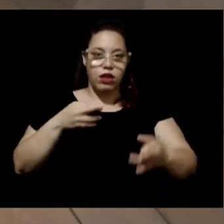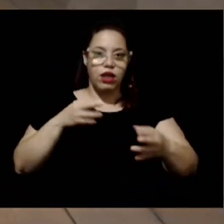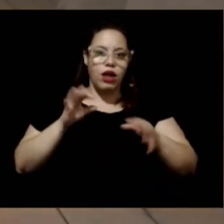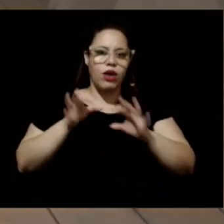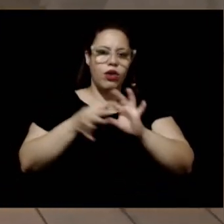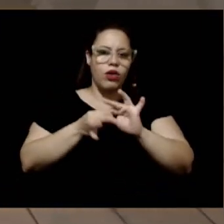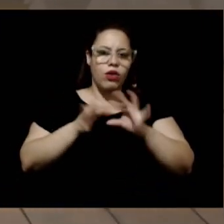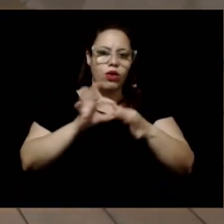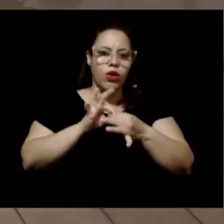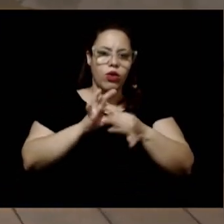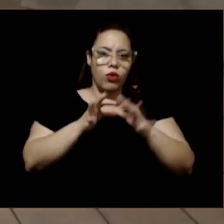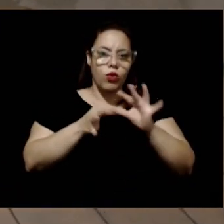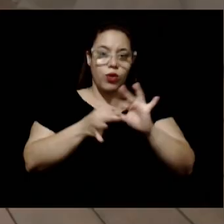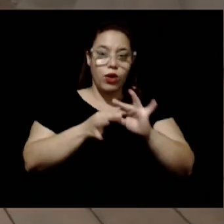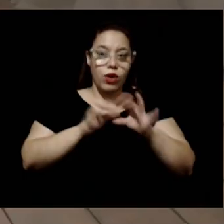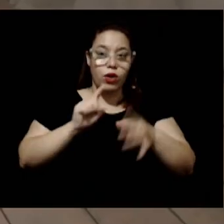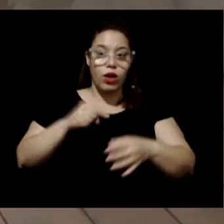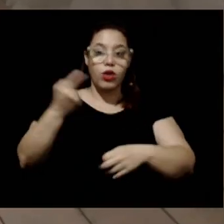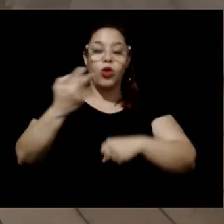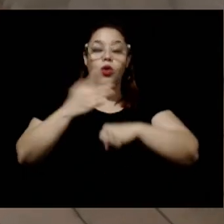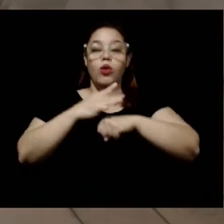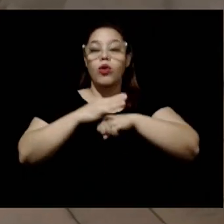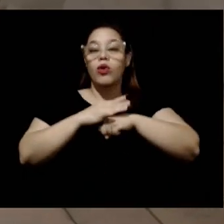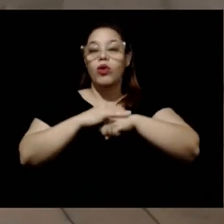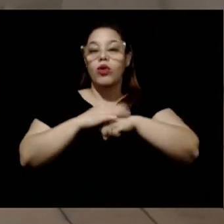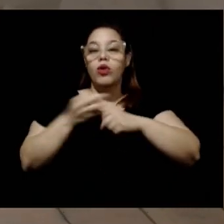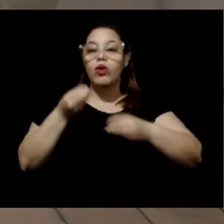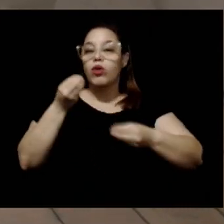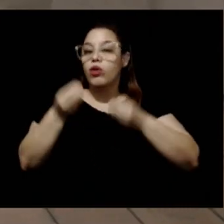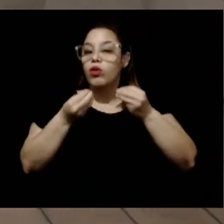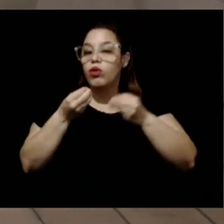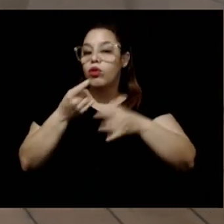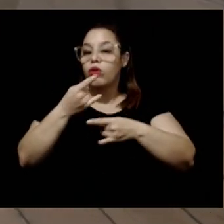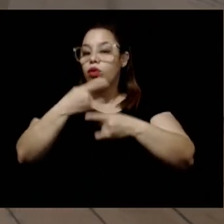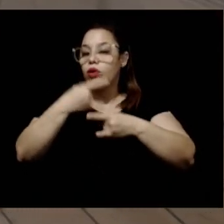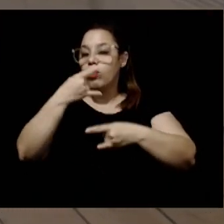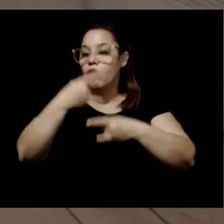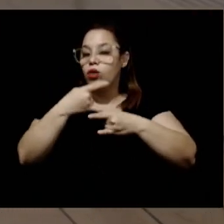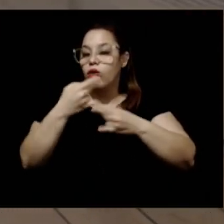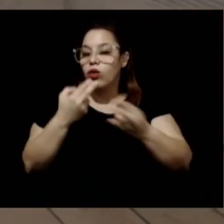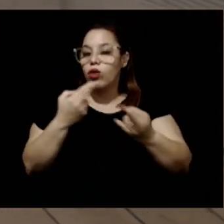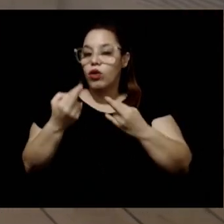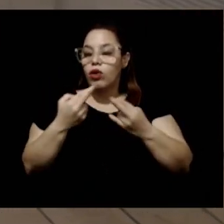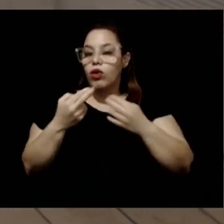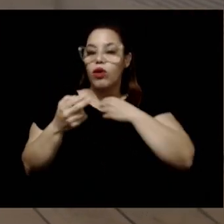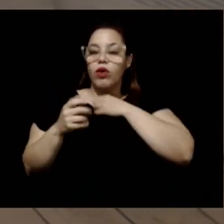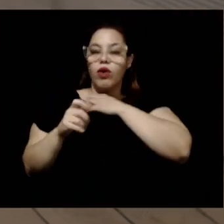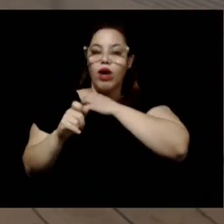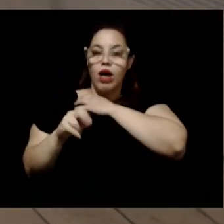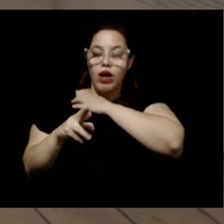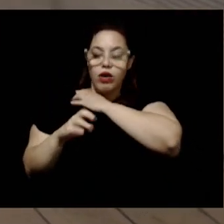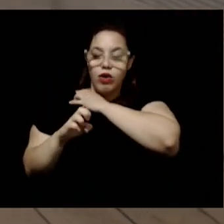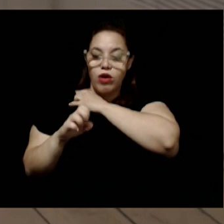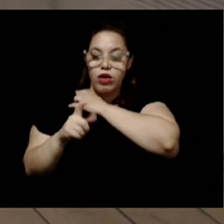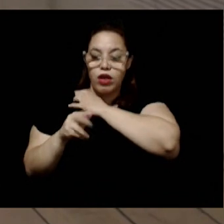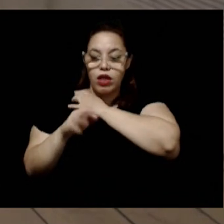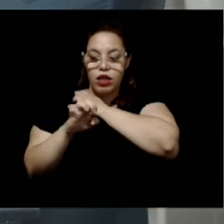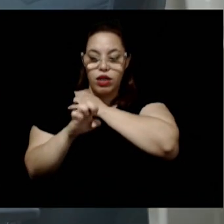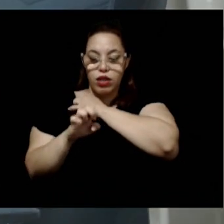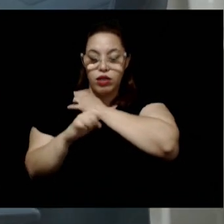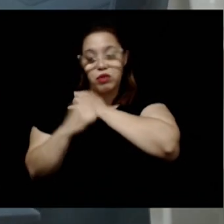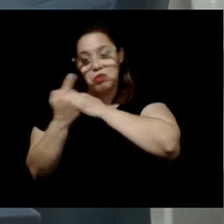doenças. Algumas causas da dor lombar têm a ver com a osteoartrite, com a artrose. Outras causas têm a